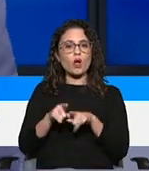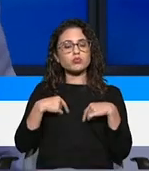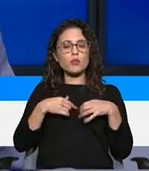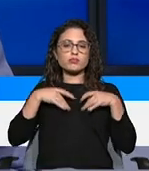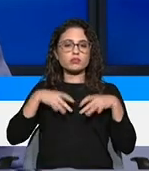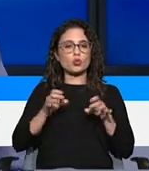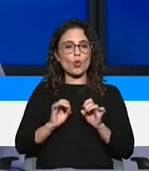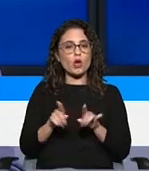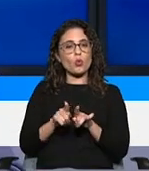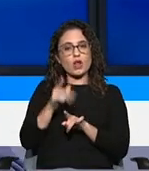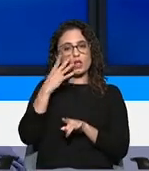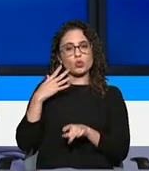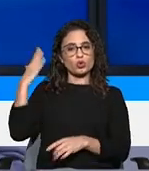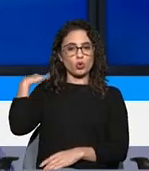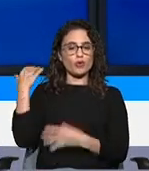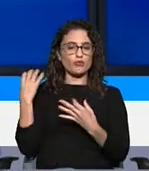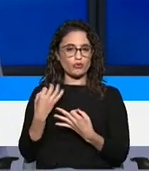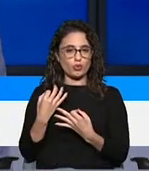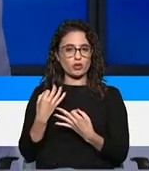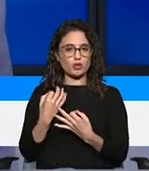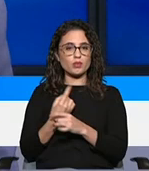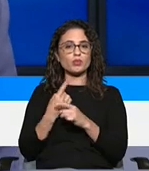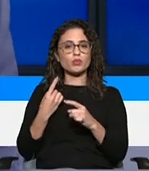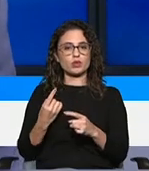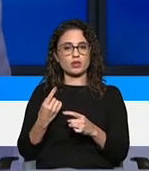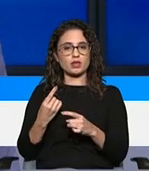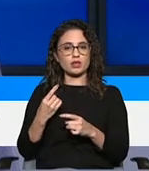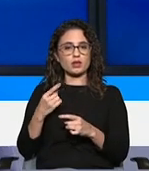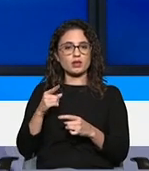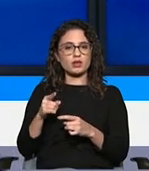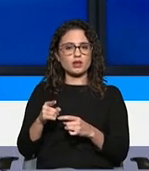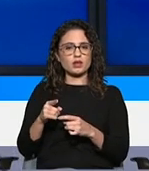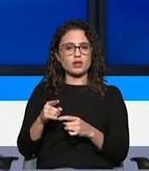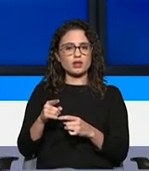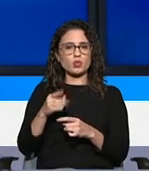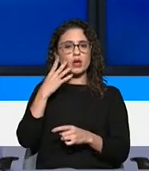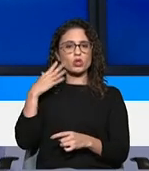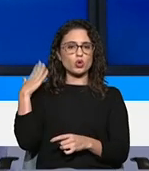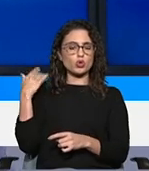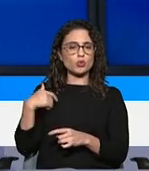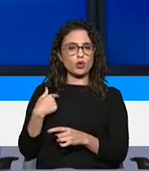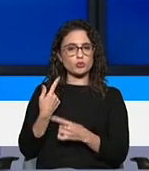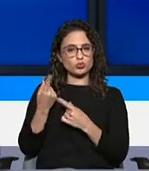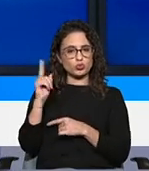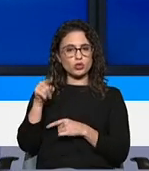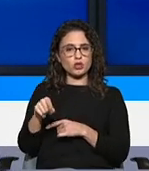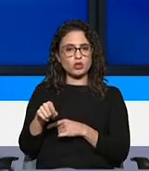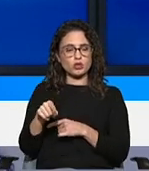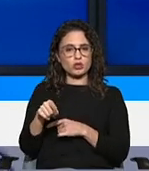fez António Costa por exemplo porque estava sendo ela e Costa não H argo patrcia